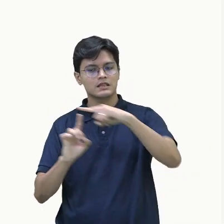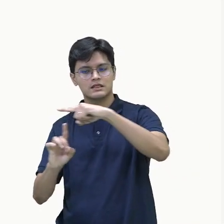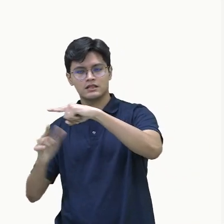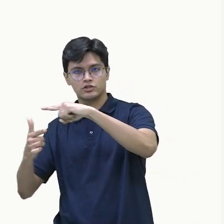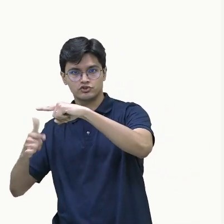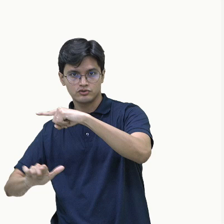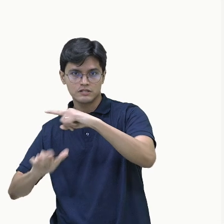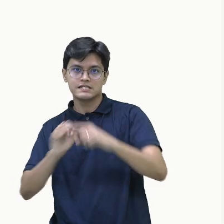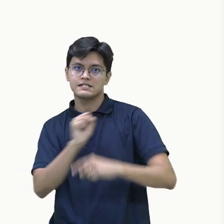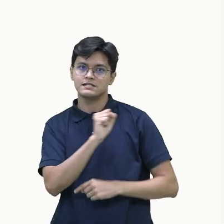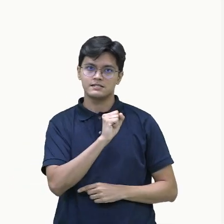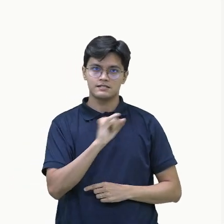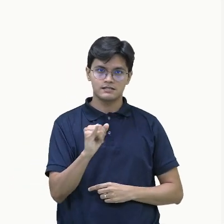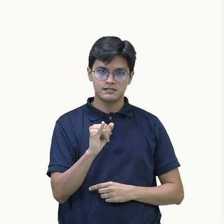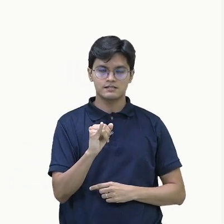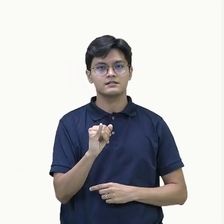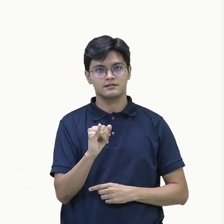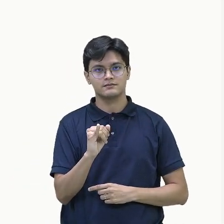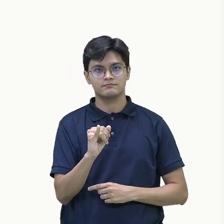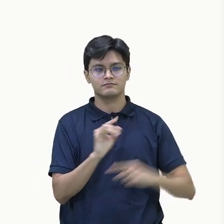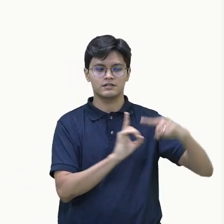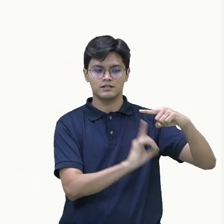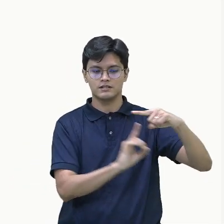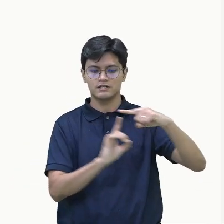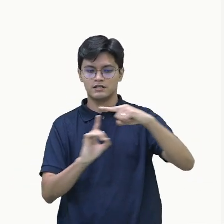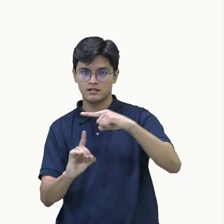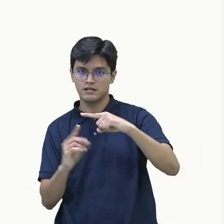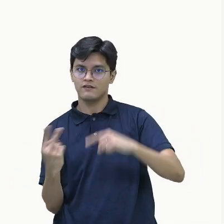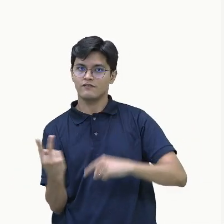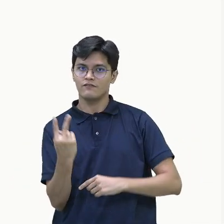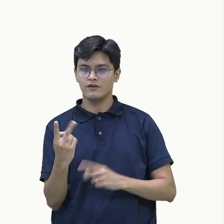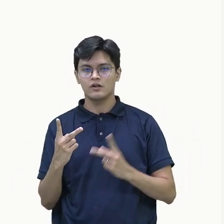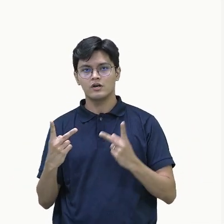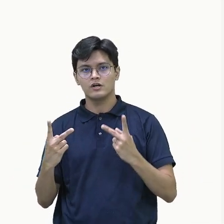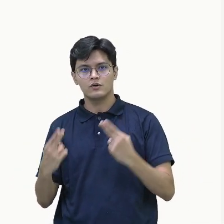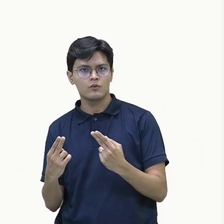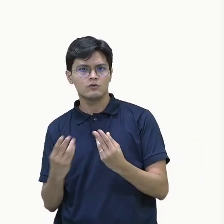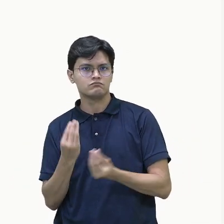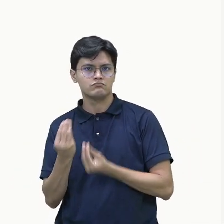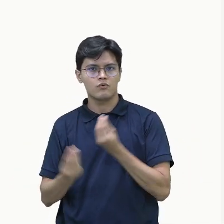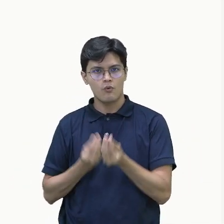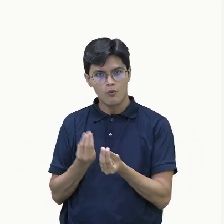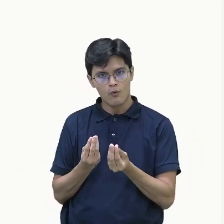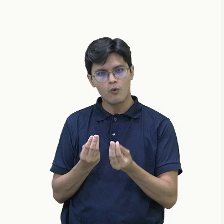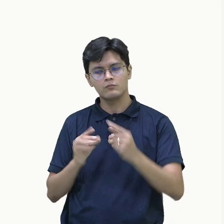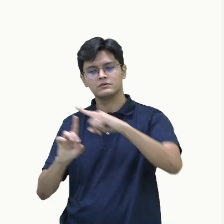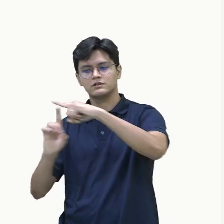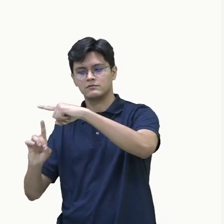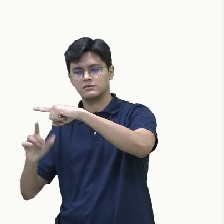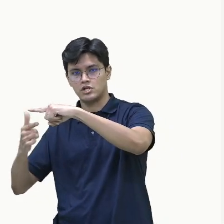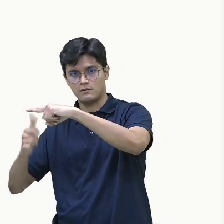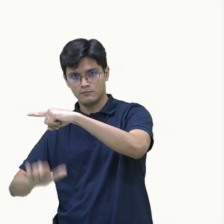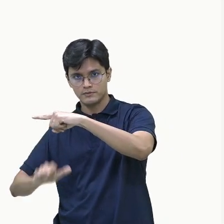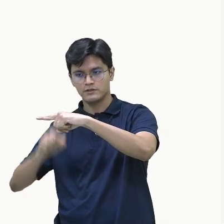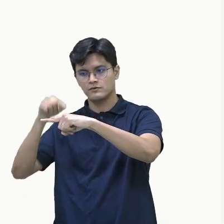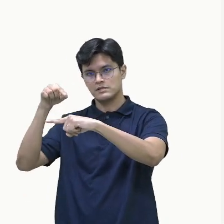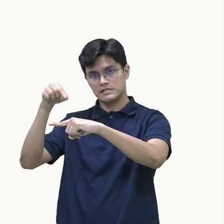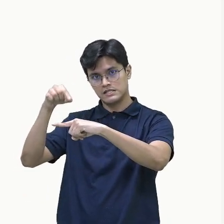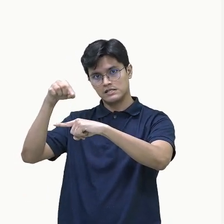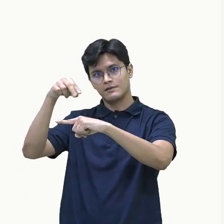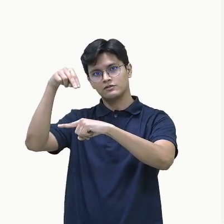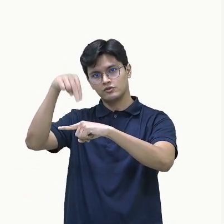que eu faço quando os denominadores são iguais? Eu vou repetir o denominador e vou somar os valores em cima.